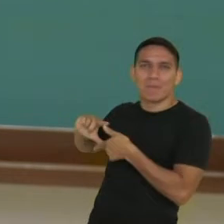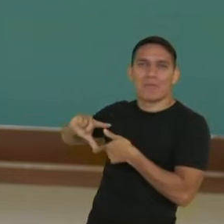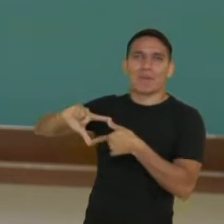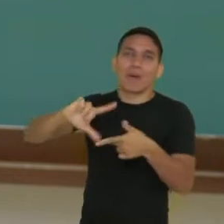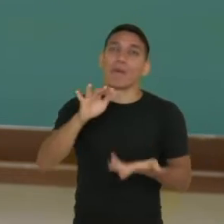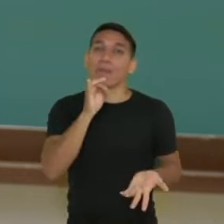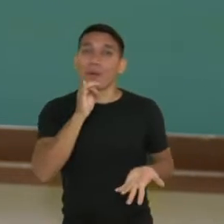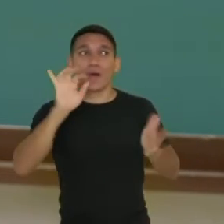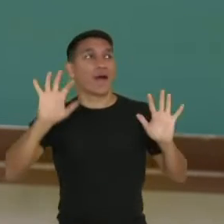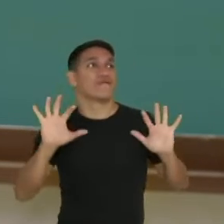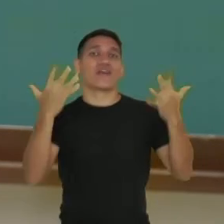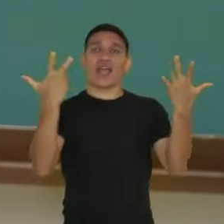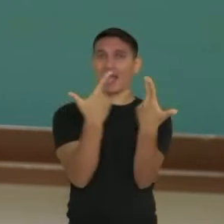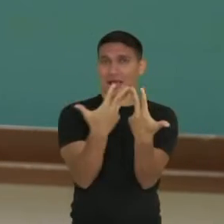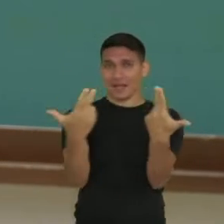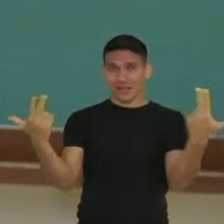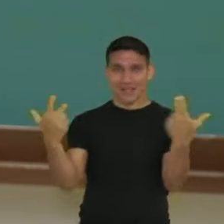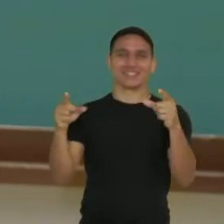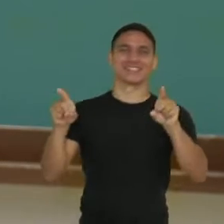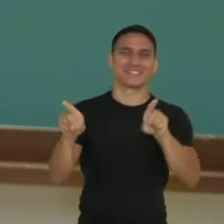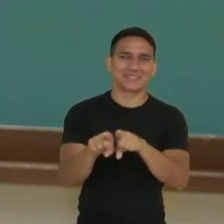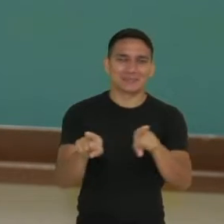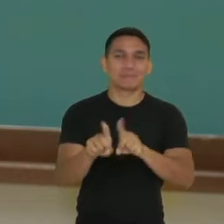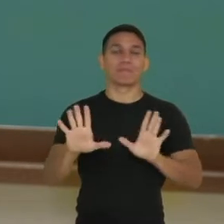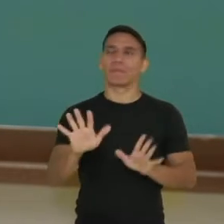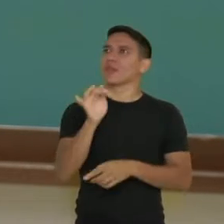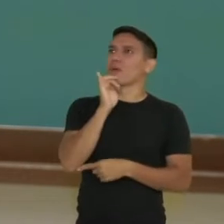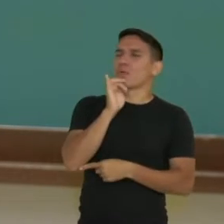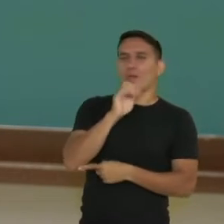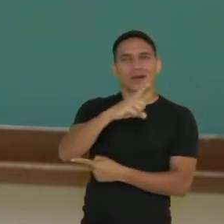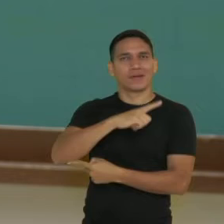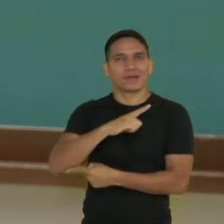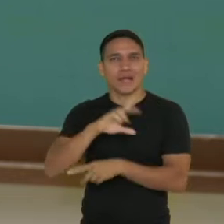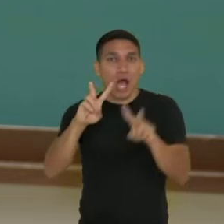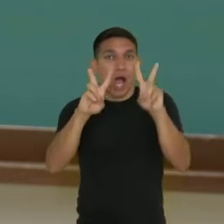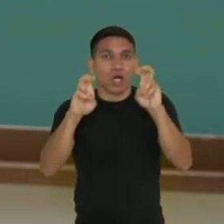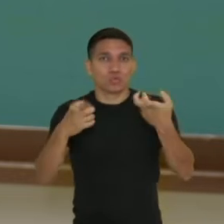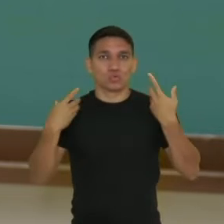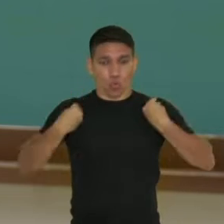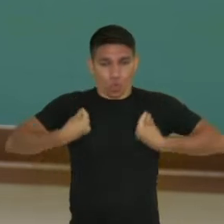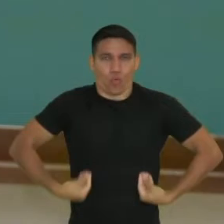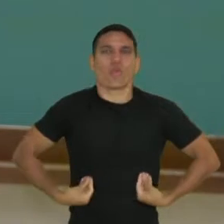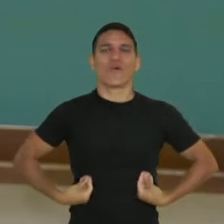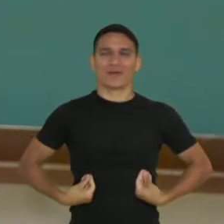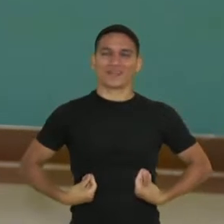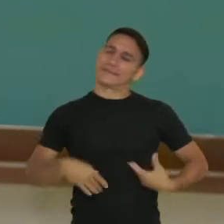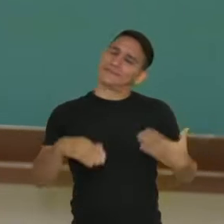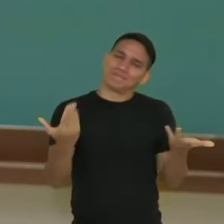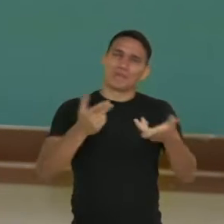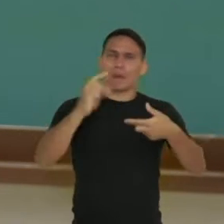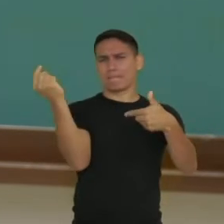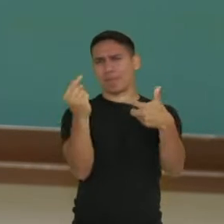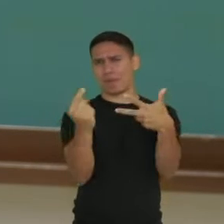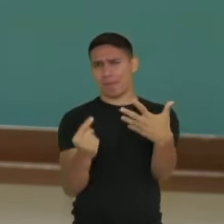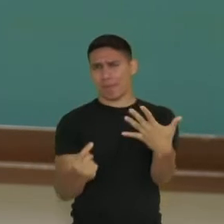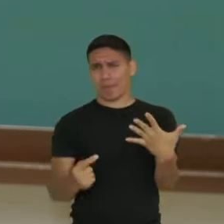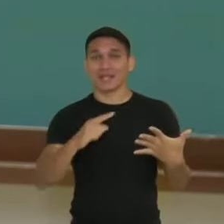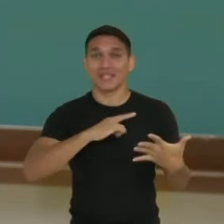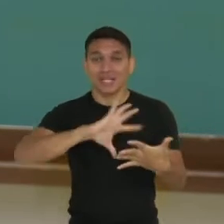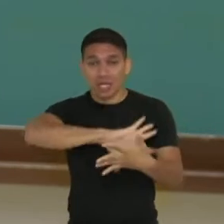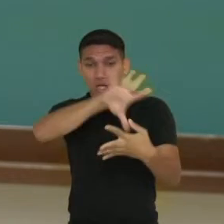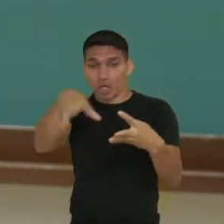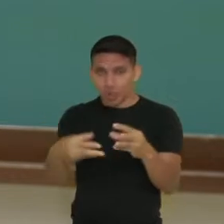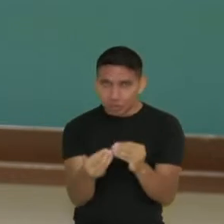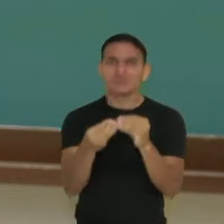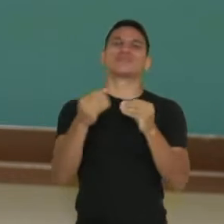como as festividades, né, como aquela questão das vestimentas, enfim. Então tem um grande conjunto então